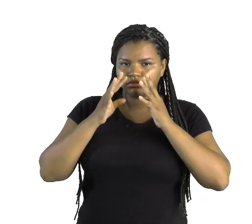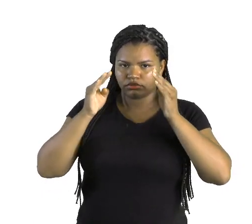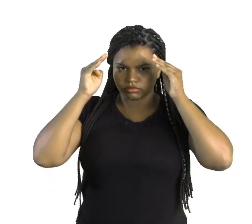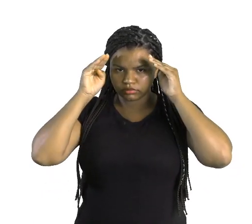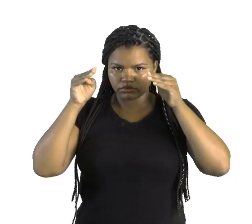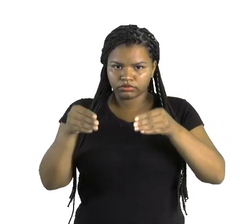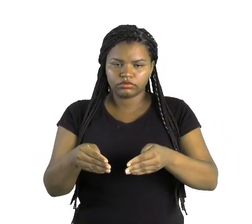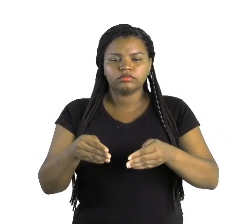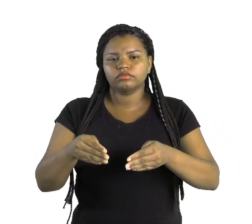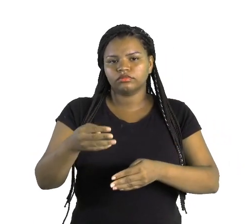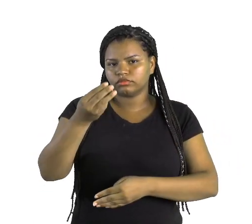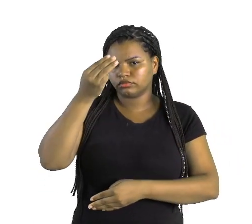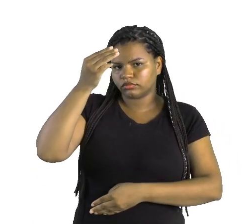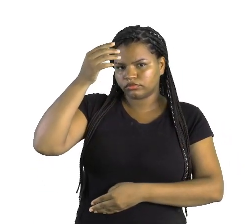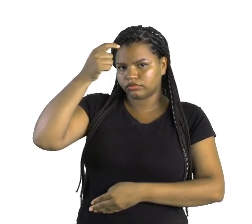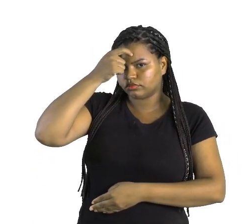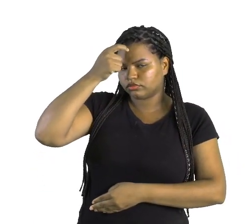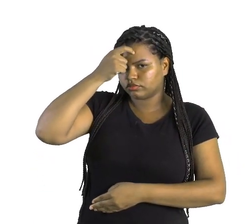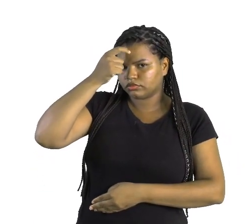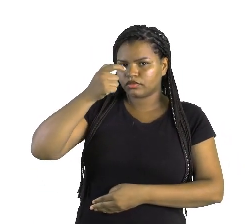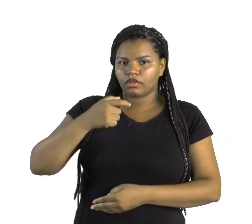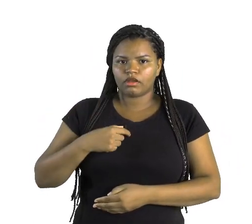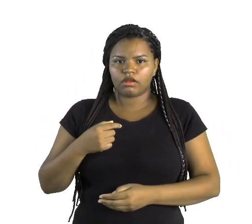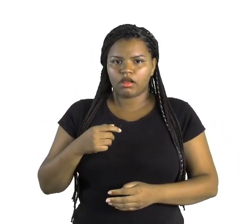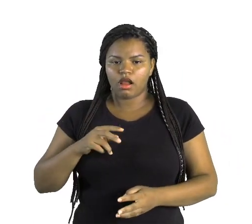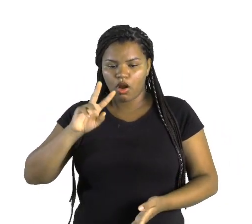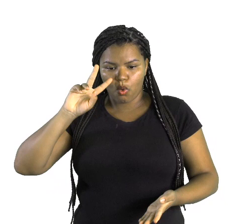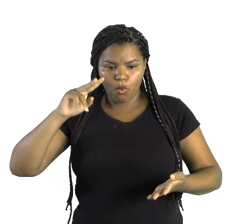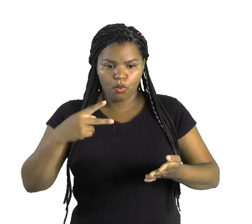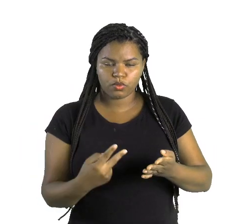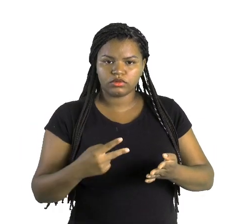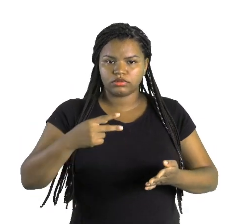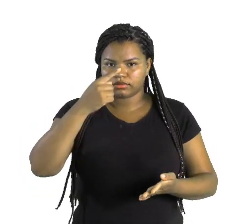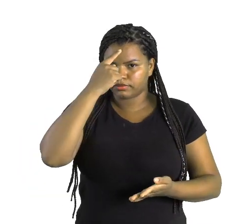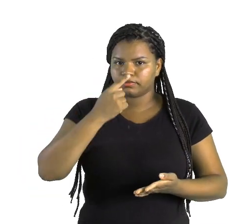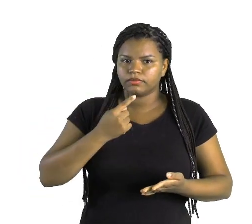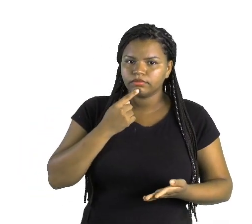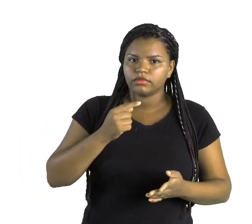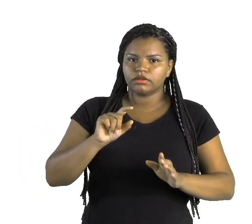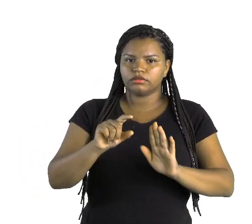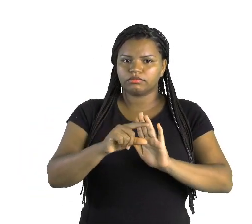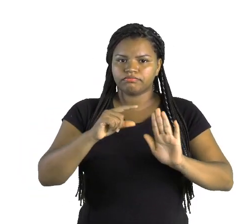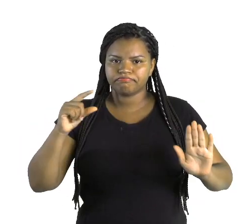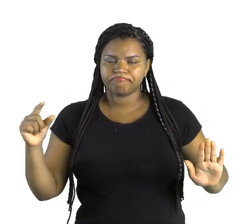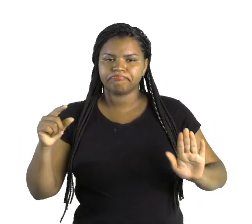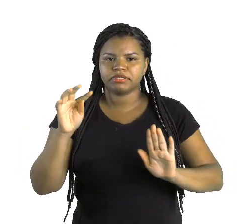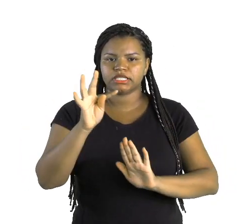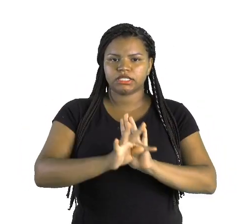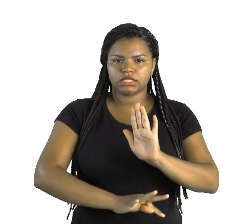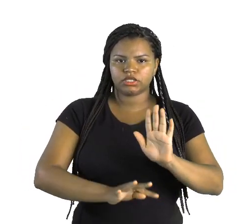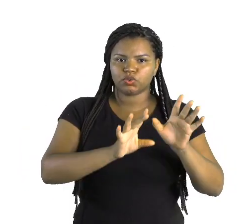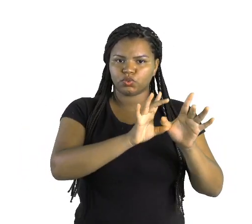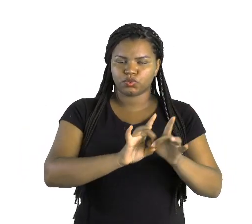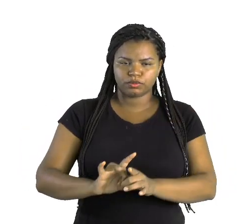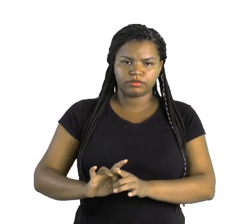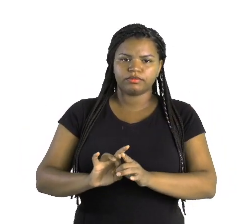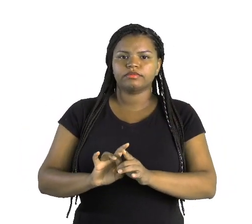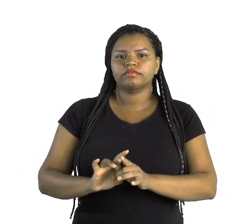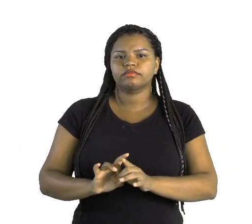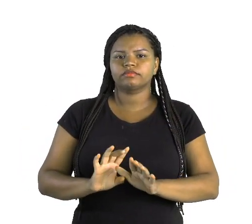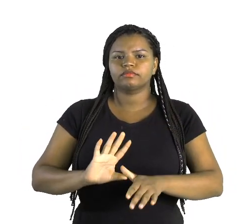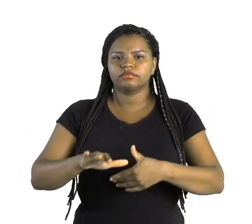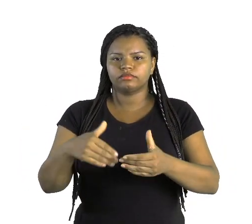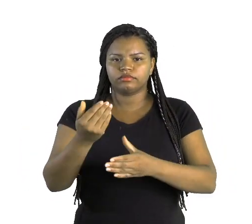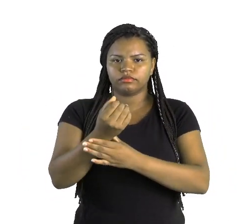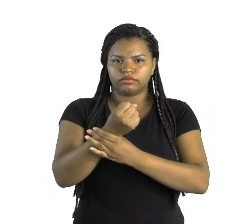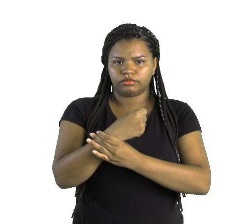e a memória, reconhecer imagens, palavras e trechos dos enredos e textos, desenvolver a coordenação